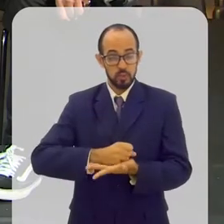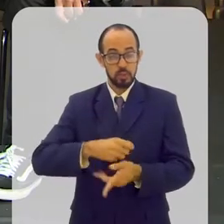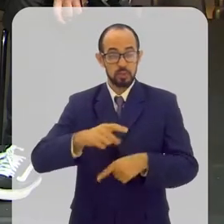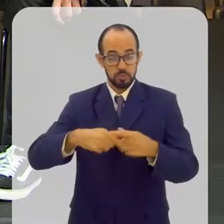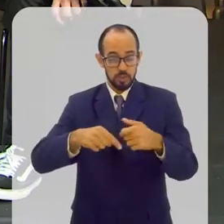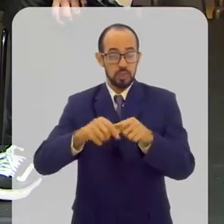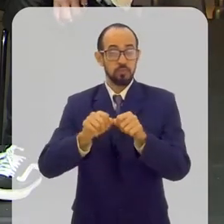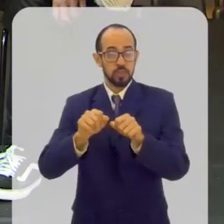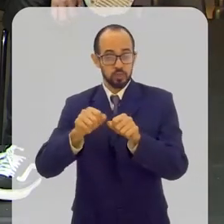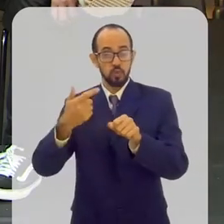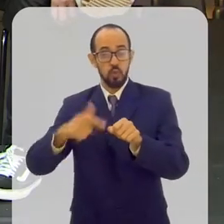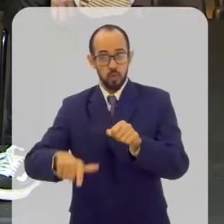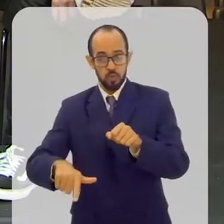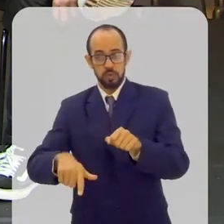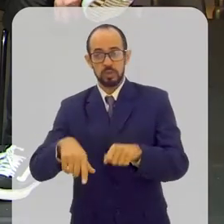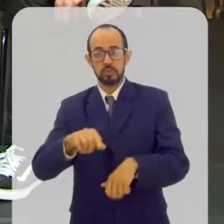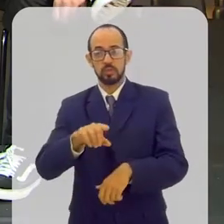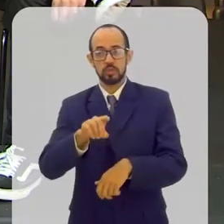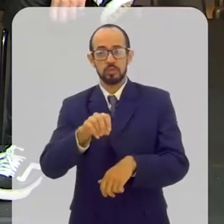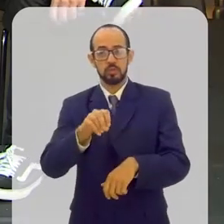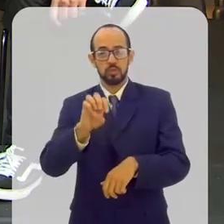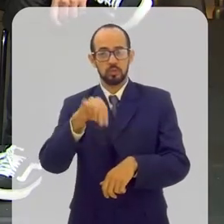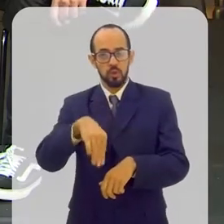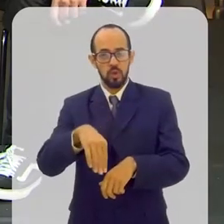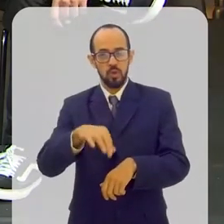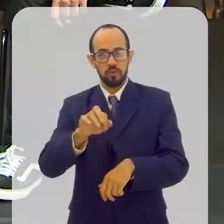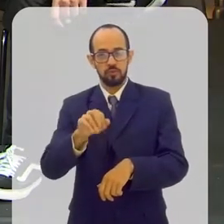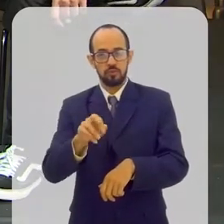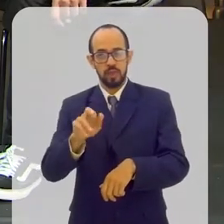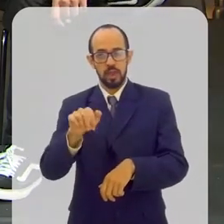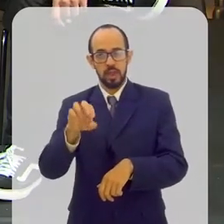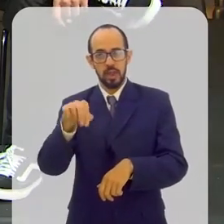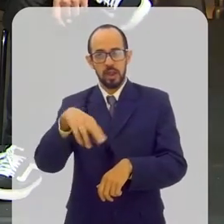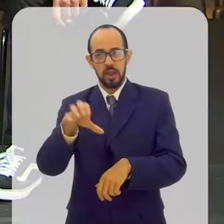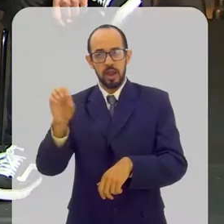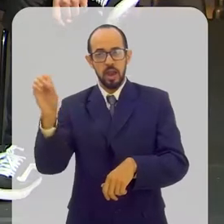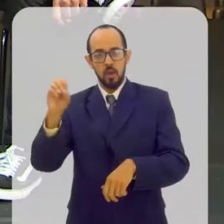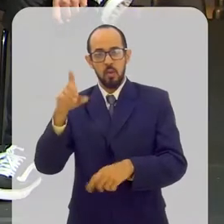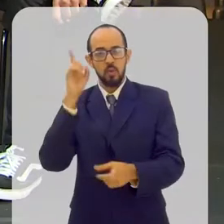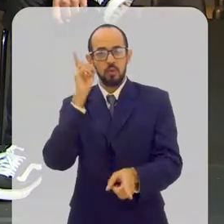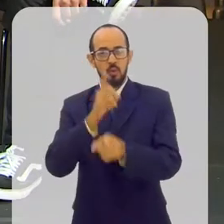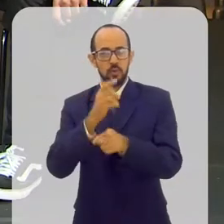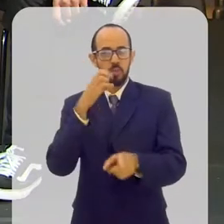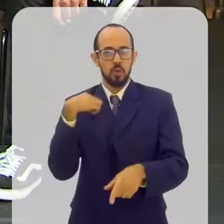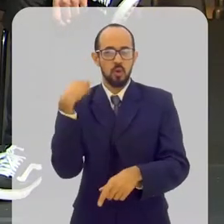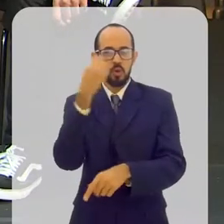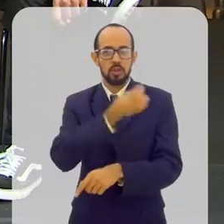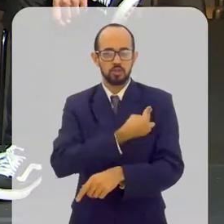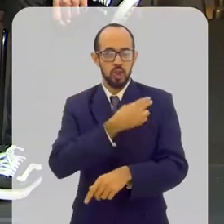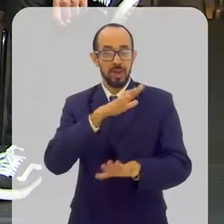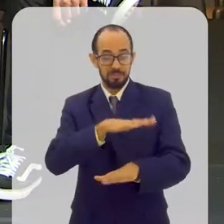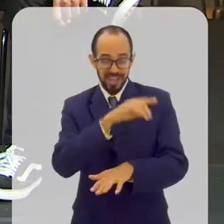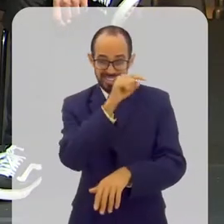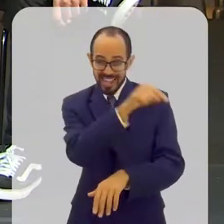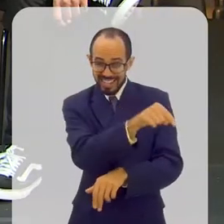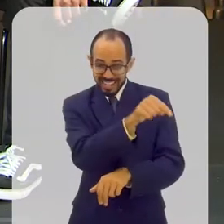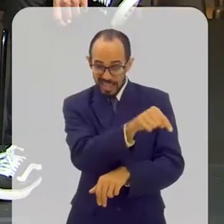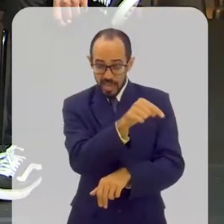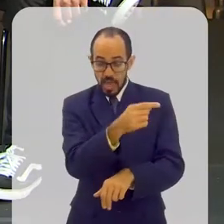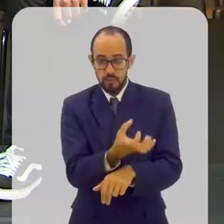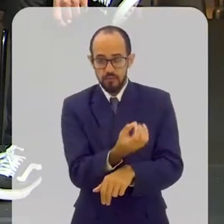outras, né? Ele fez aquela Dom Fernão que encontrou Nossa Senhora da Aparecida e tal. Mas aquela